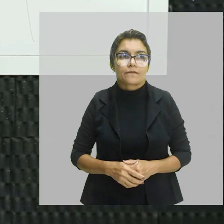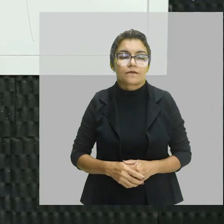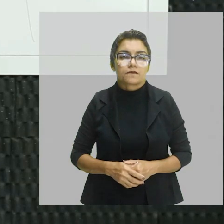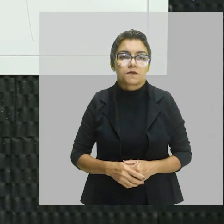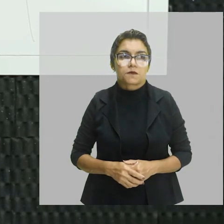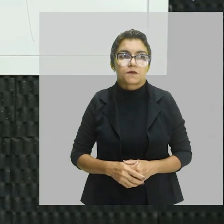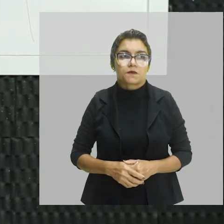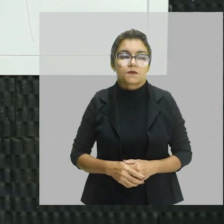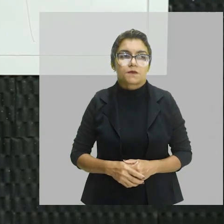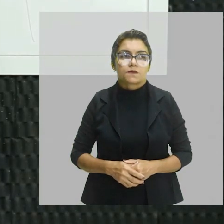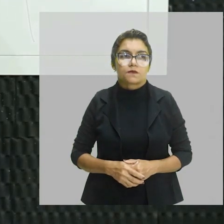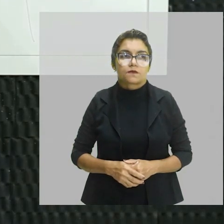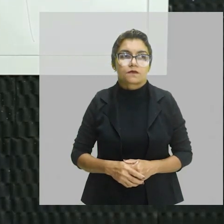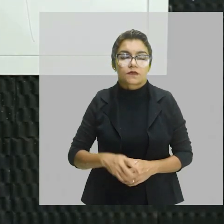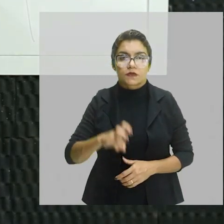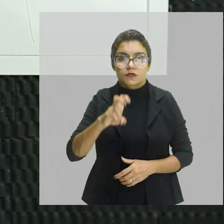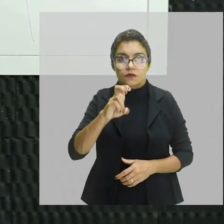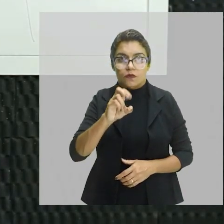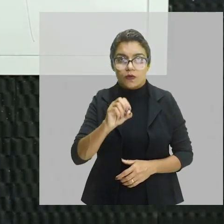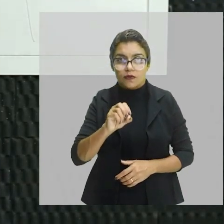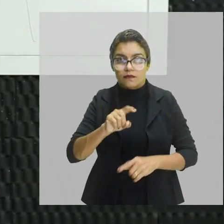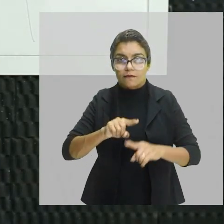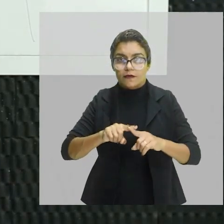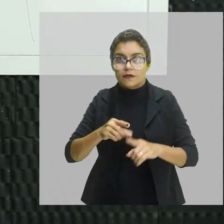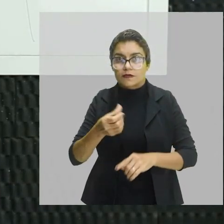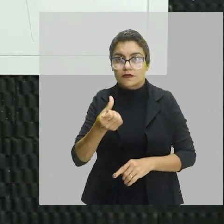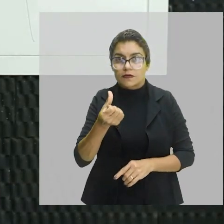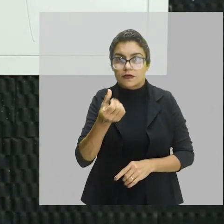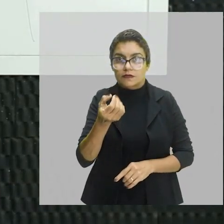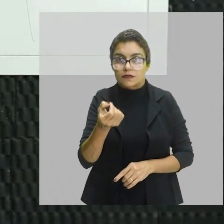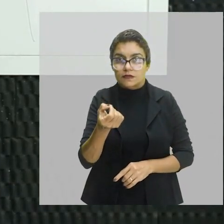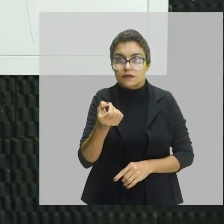50 vezes 60, ok?